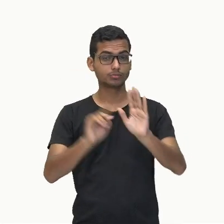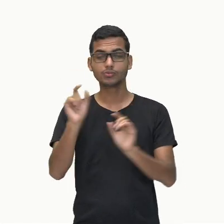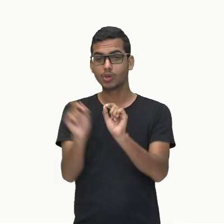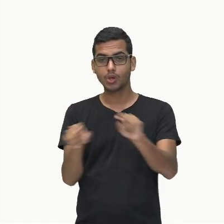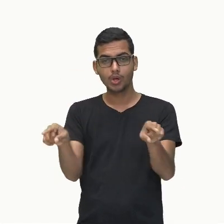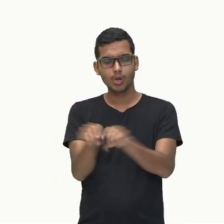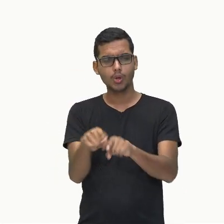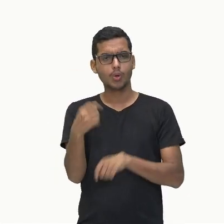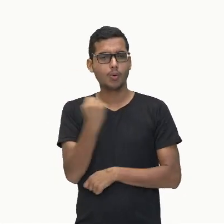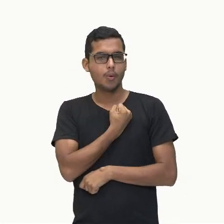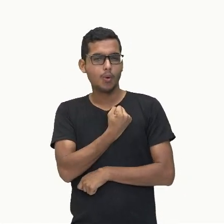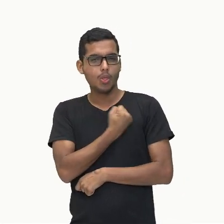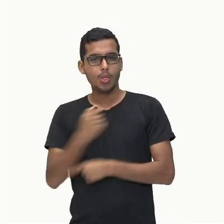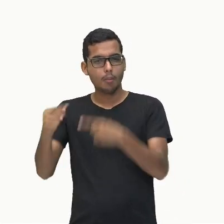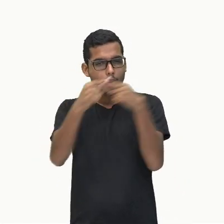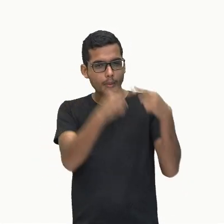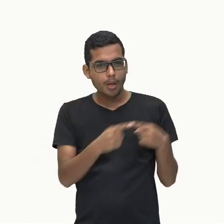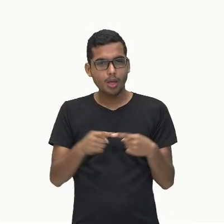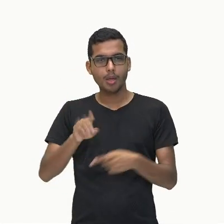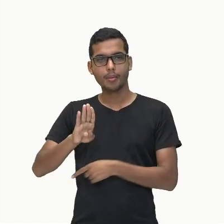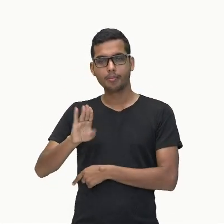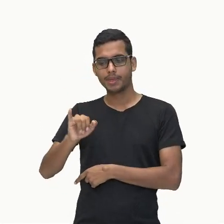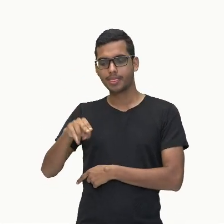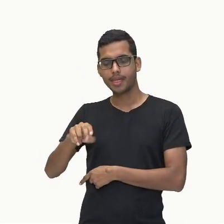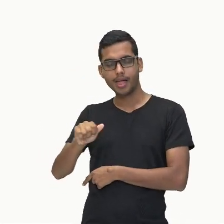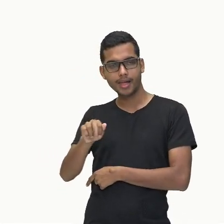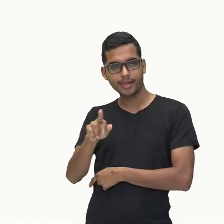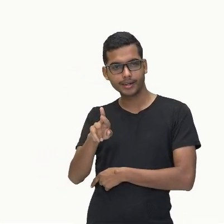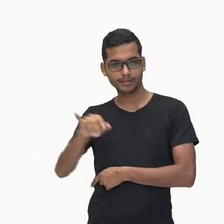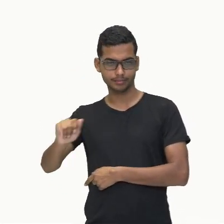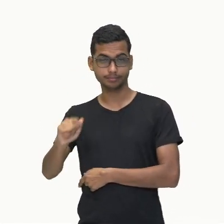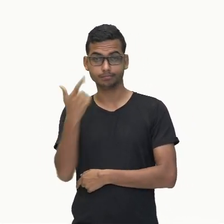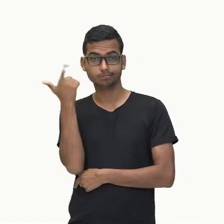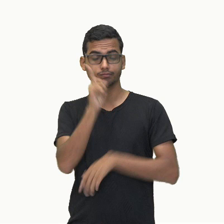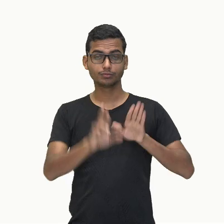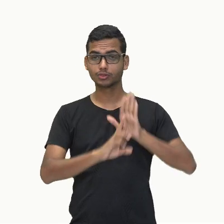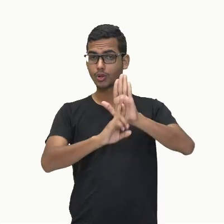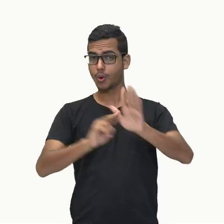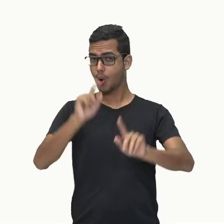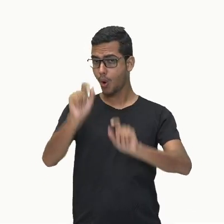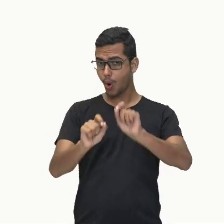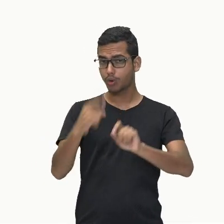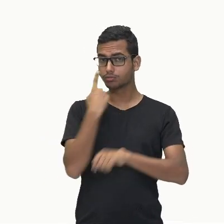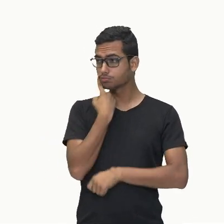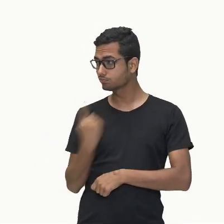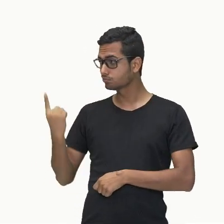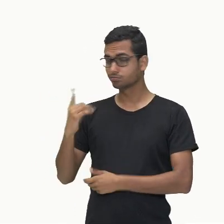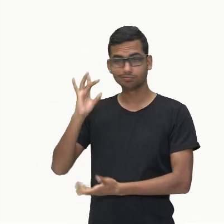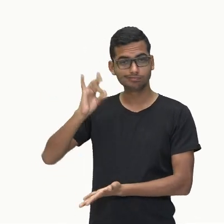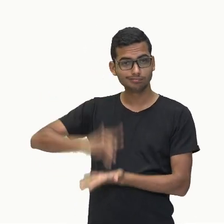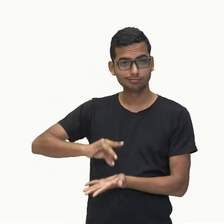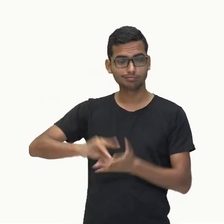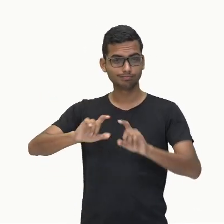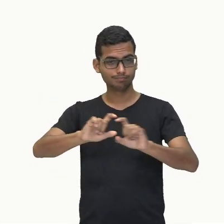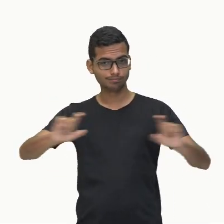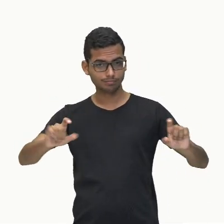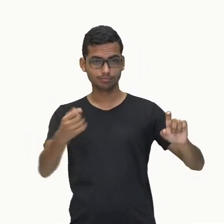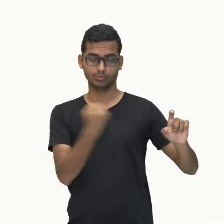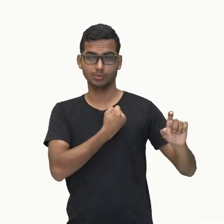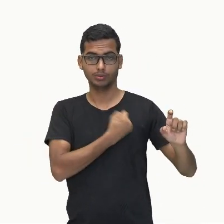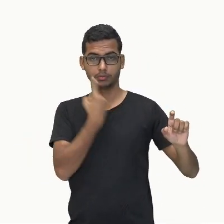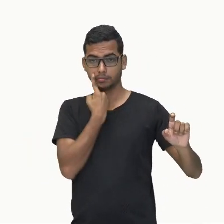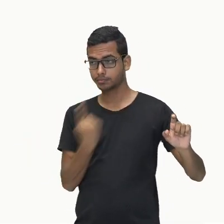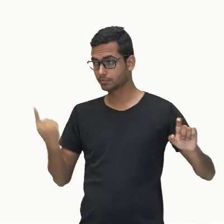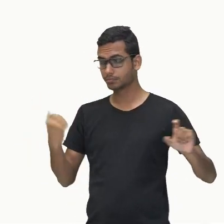relação binária de A em B, ou seja, eles representam uma relação entre os